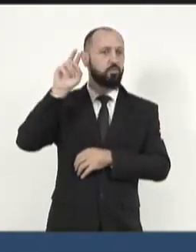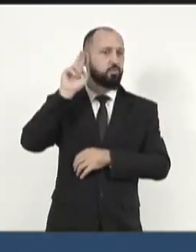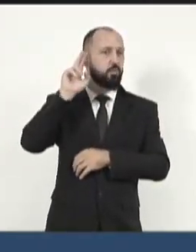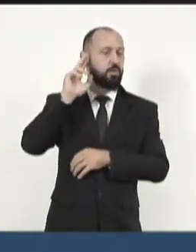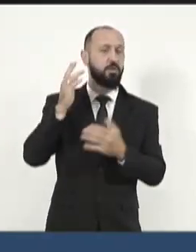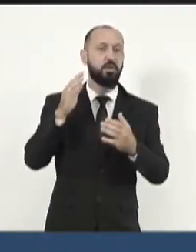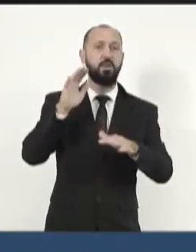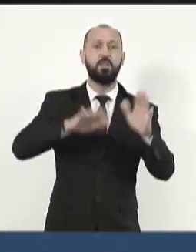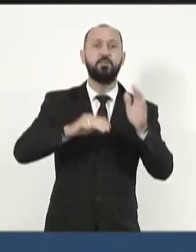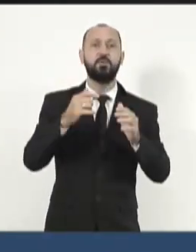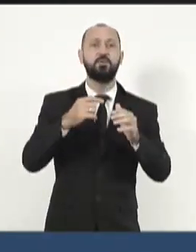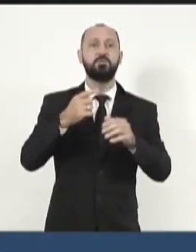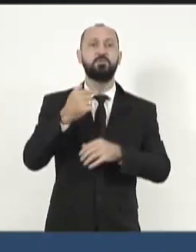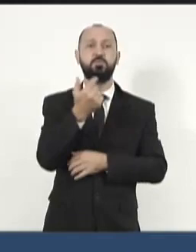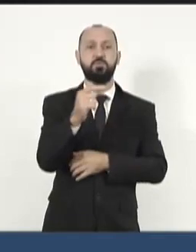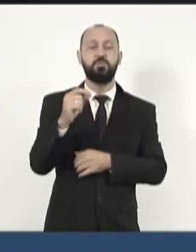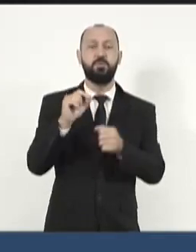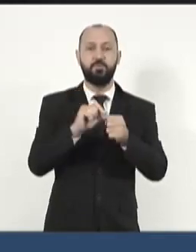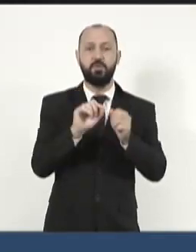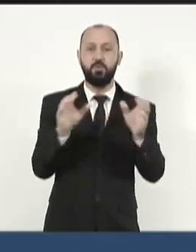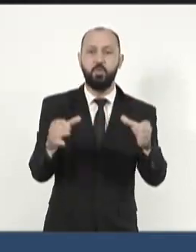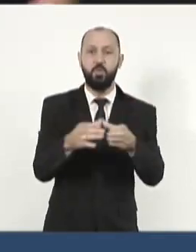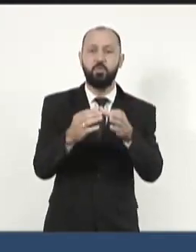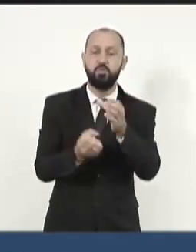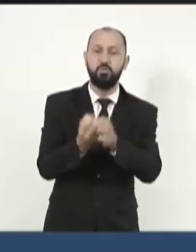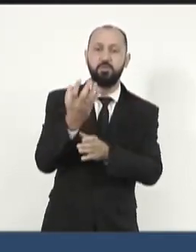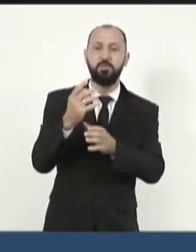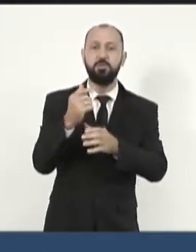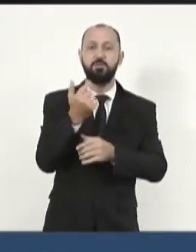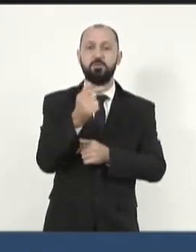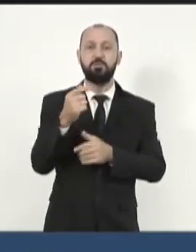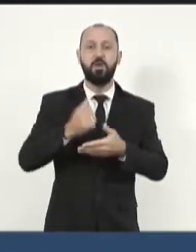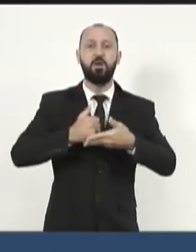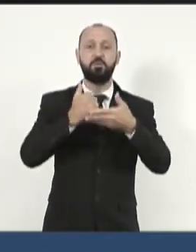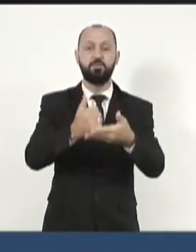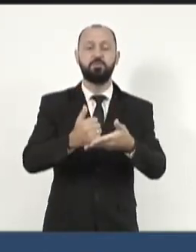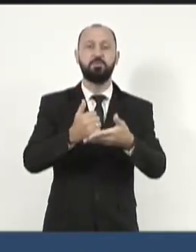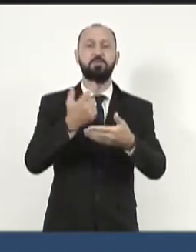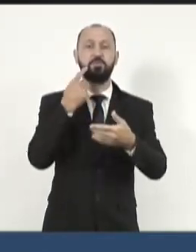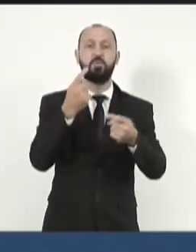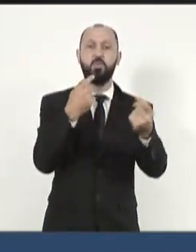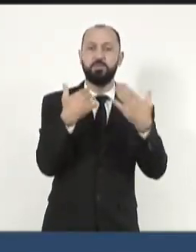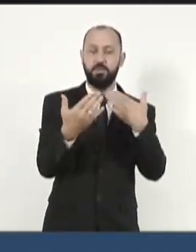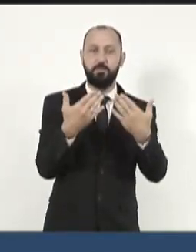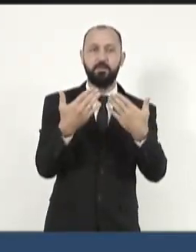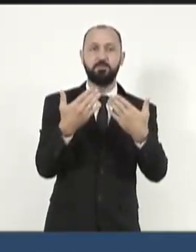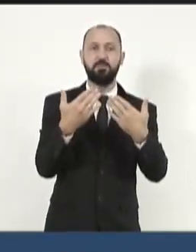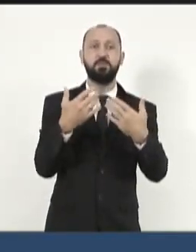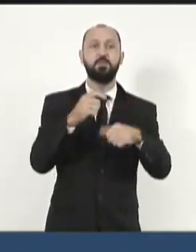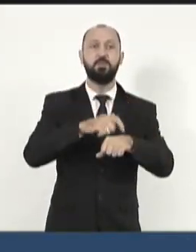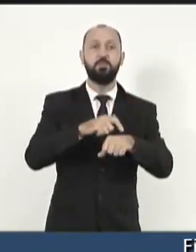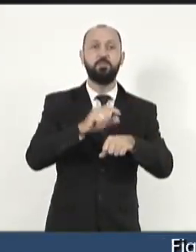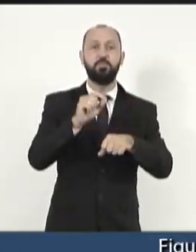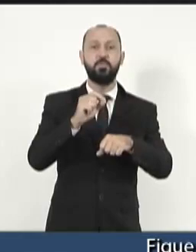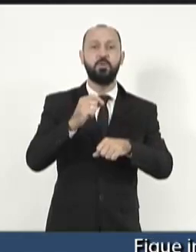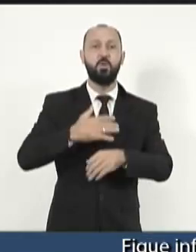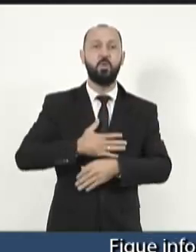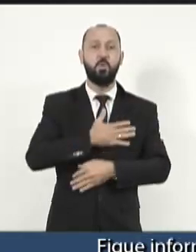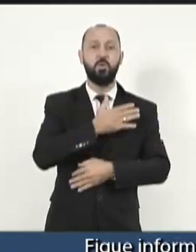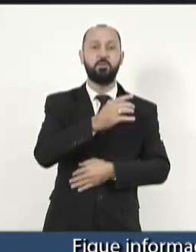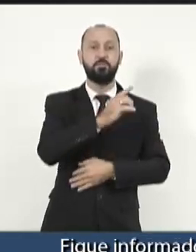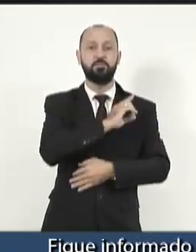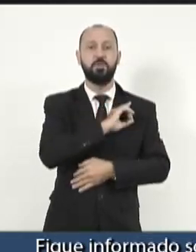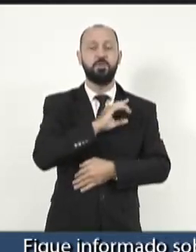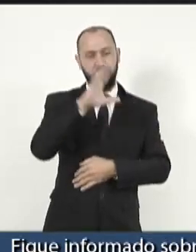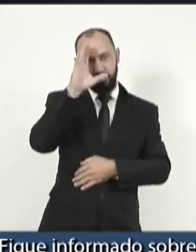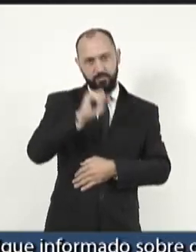sejam respondidos os questionamentos dos deputados via essa comissão. O deputado Londres fez o compromisso de